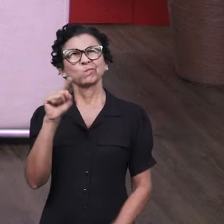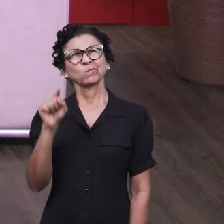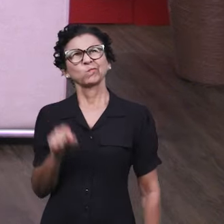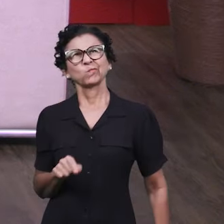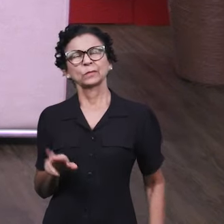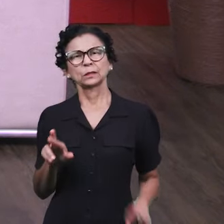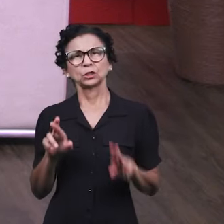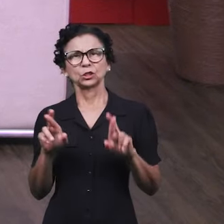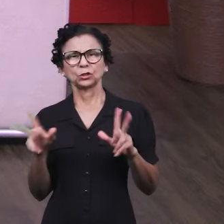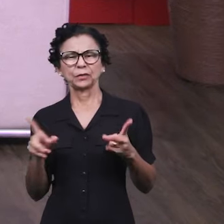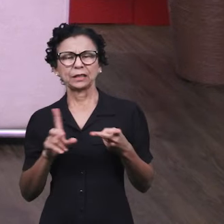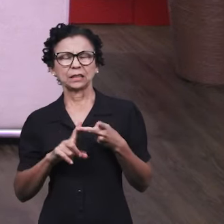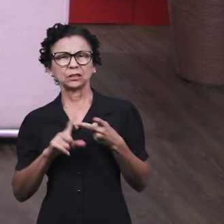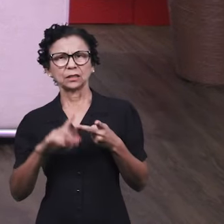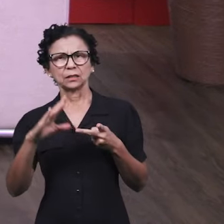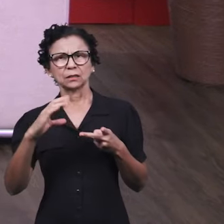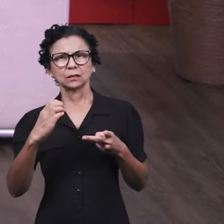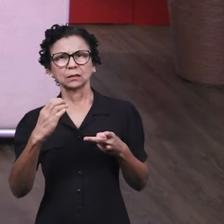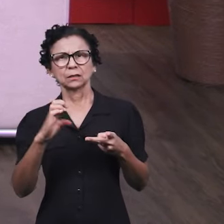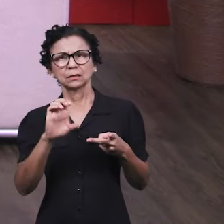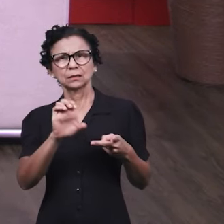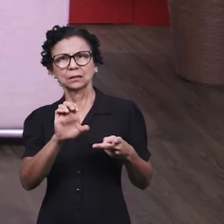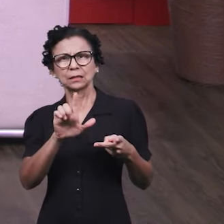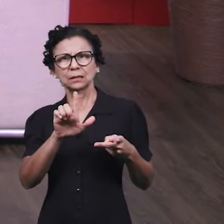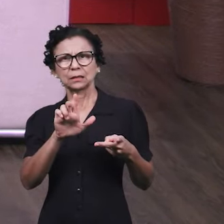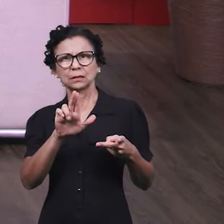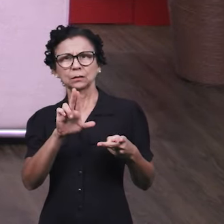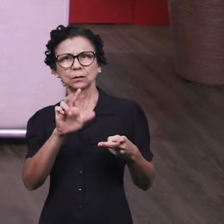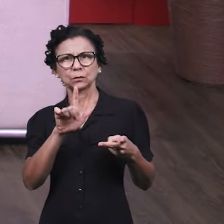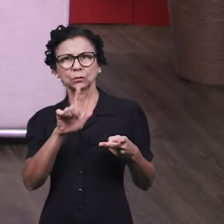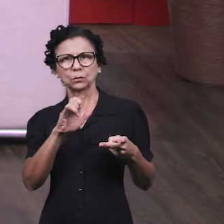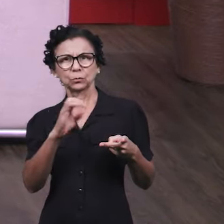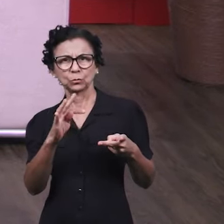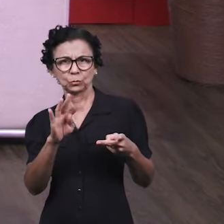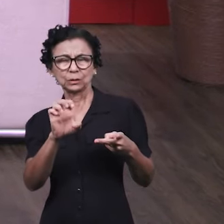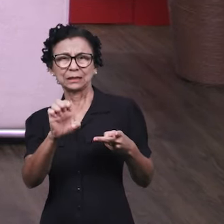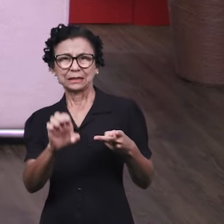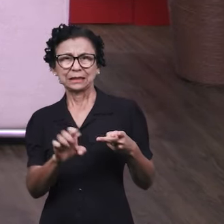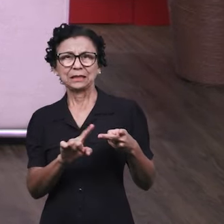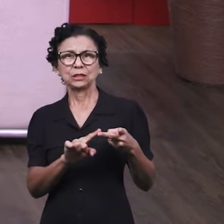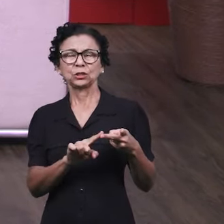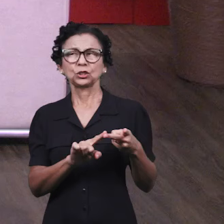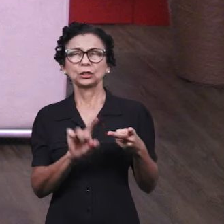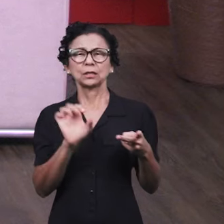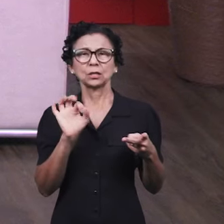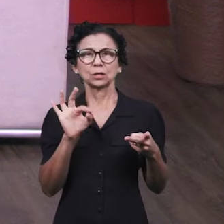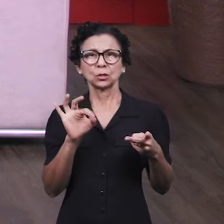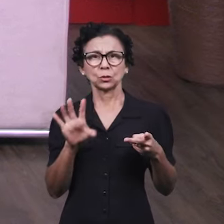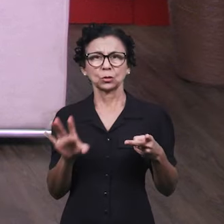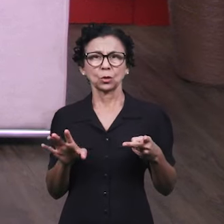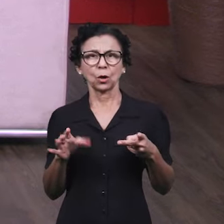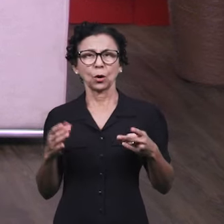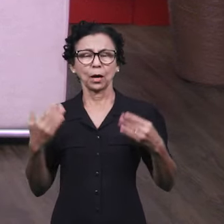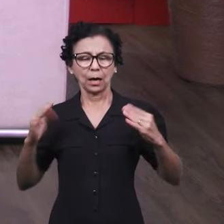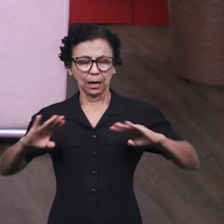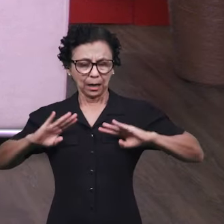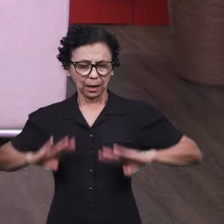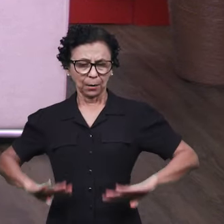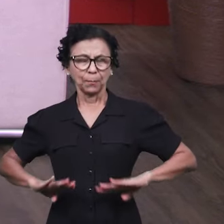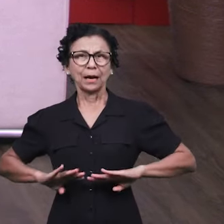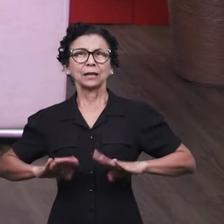do da celulite porque por exemplo a celulite ela afeta a parte apenas posterior